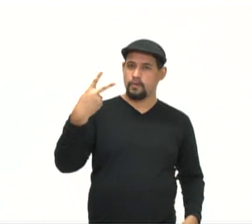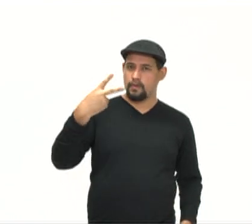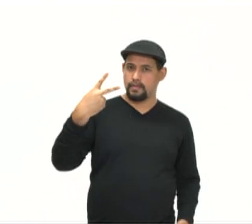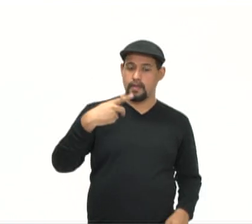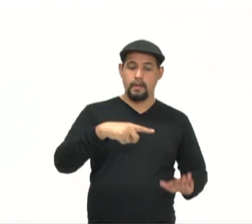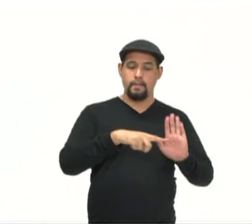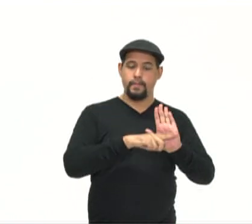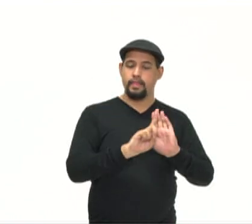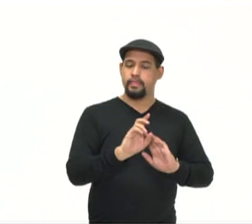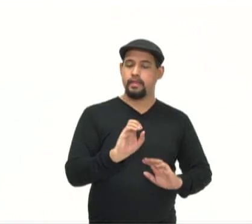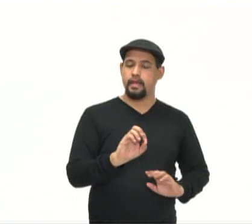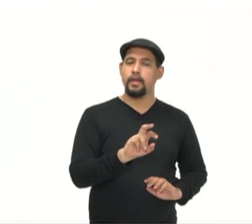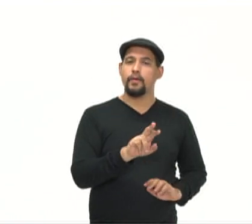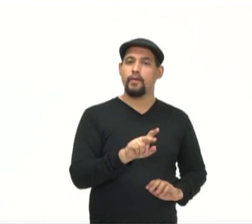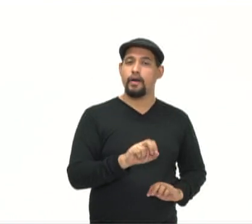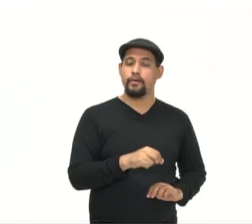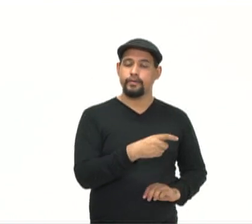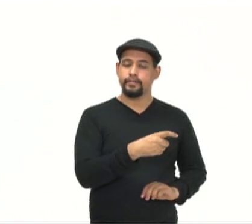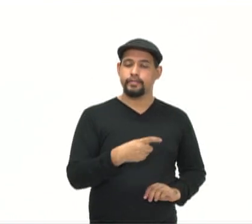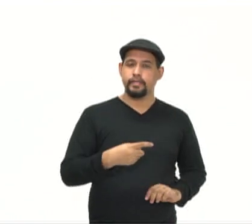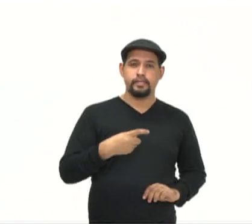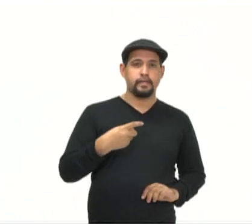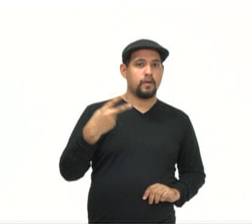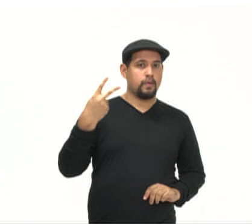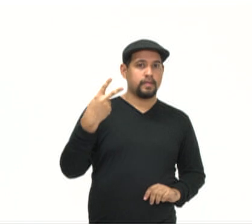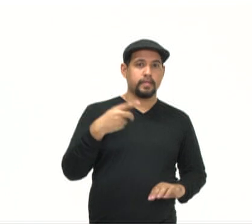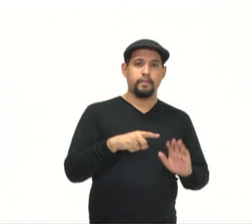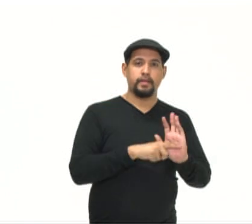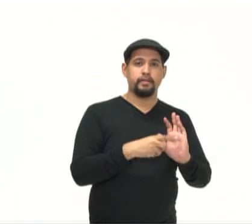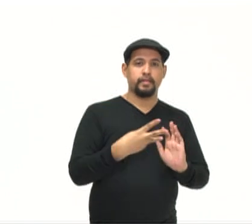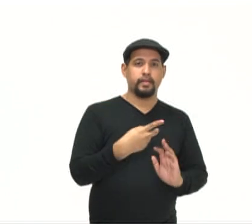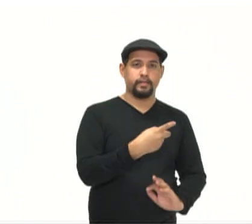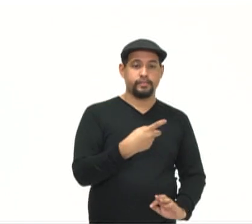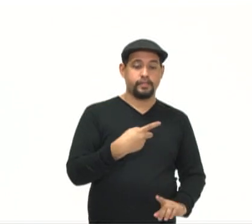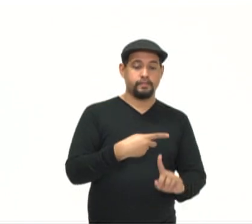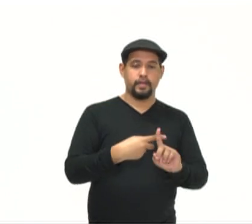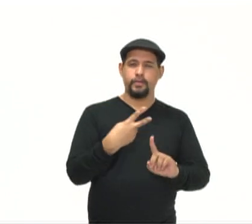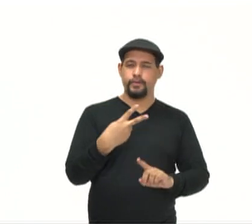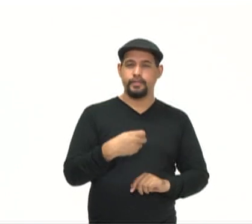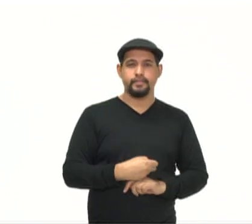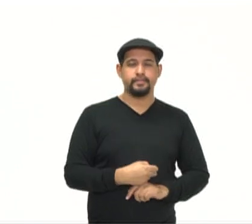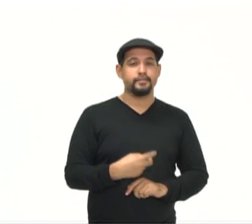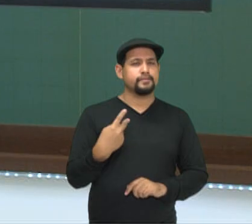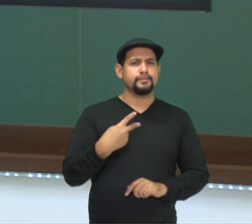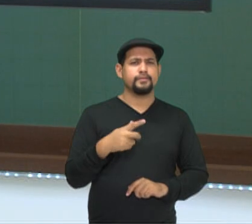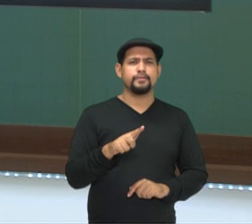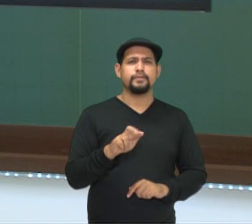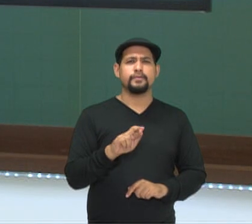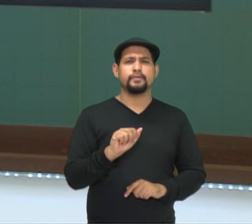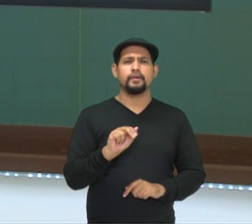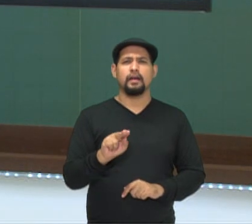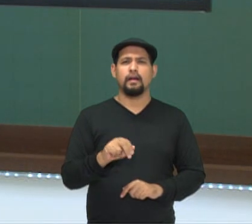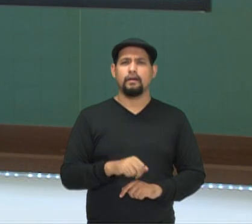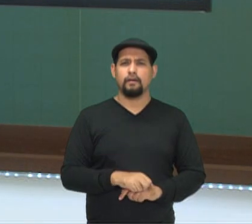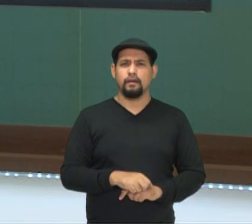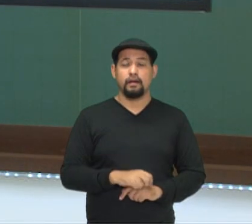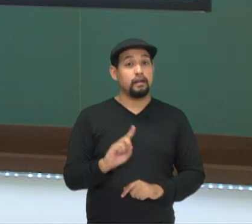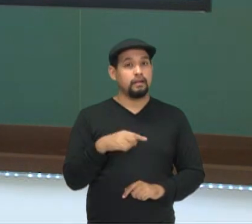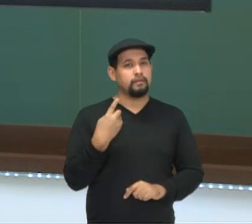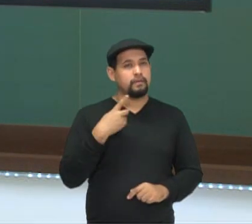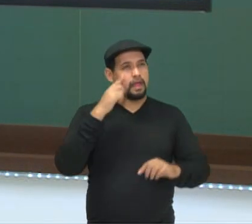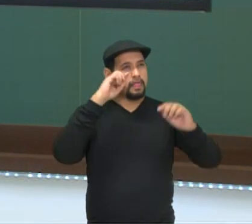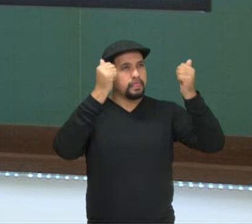- 10 = x ao quadrado menos 3X mais dois a equação do segundo grau vamos